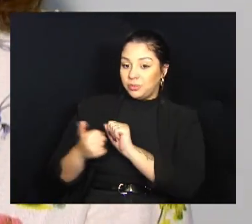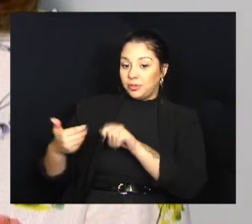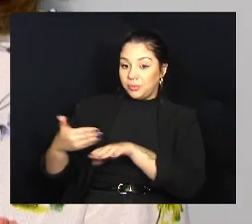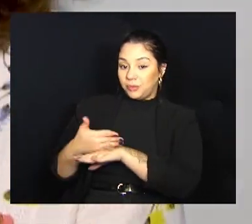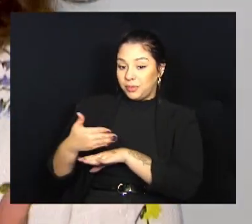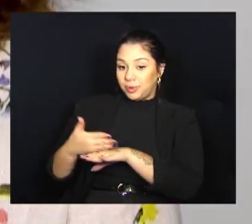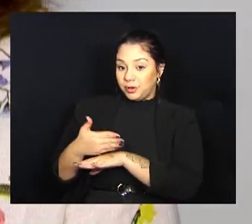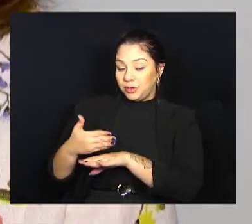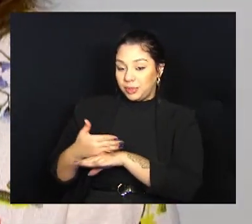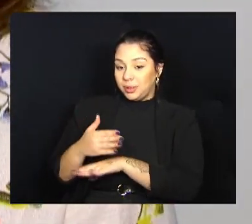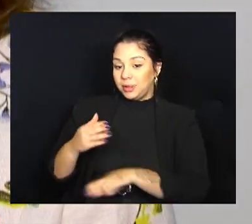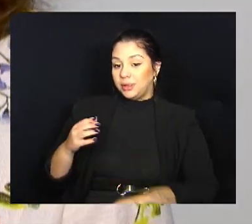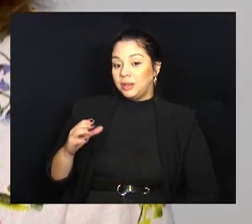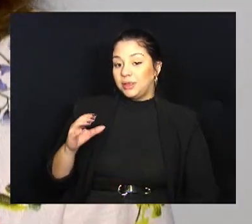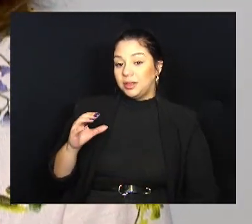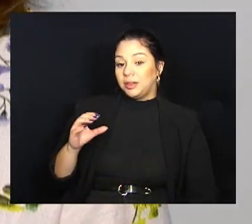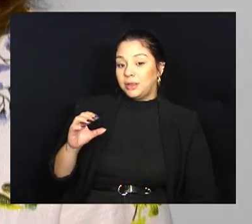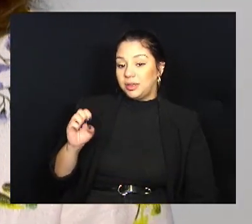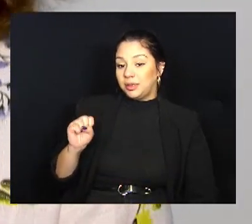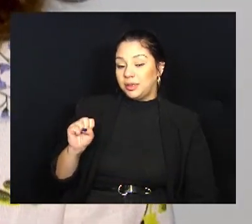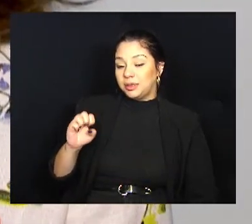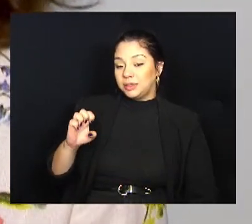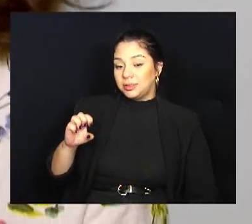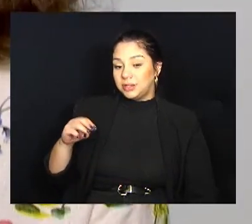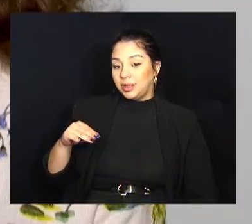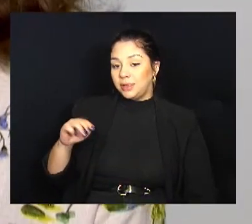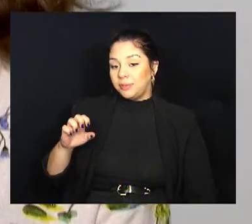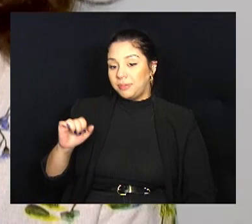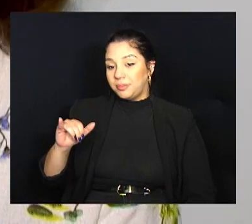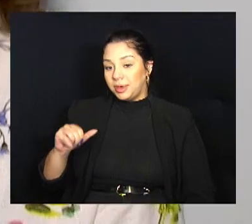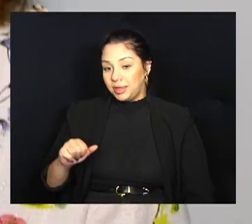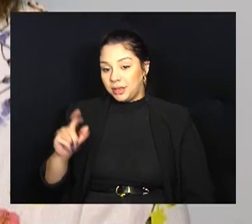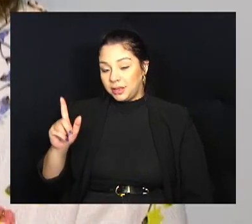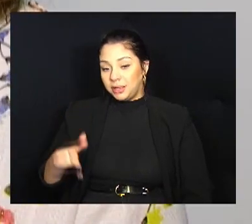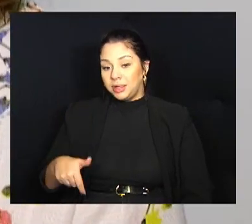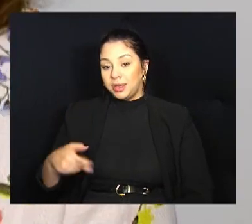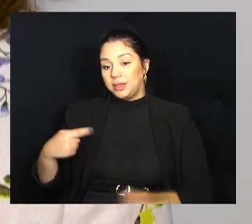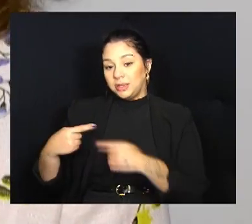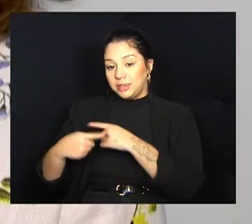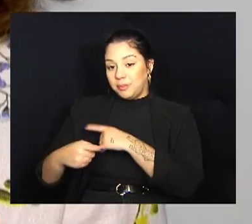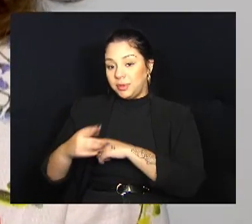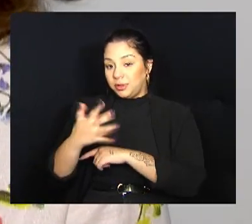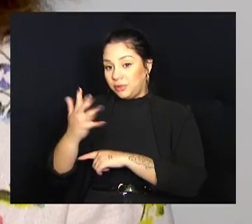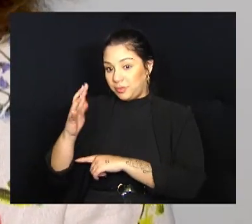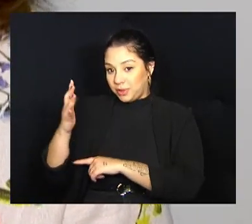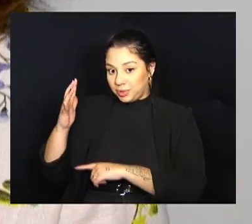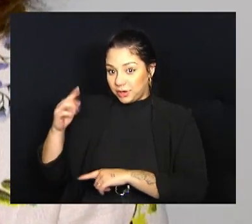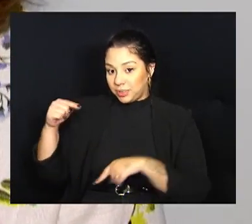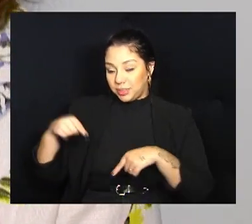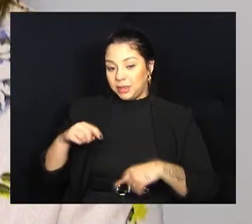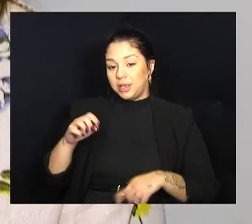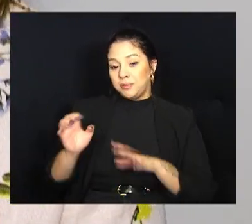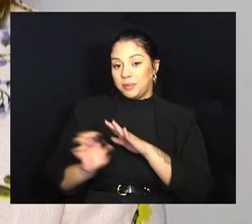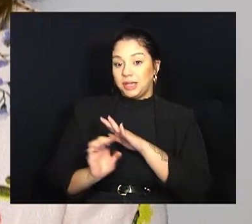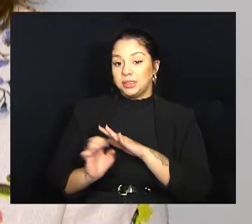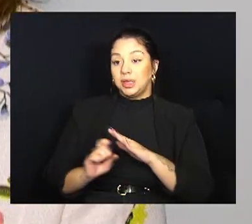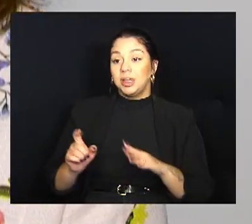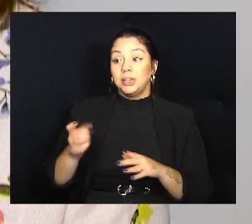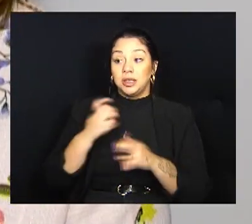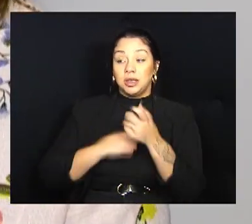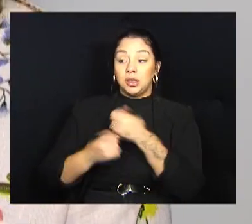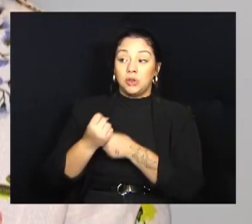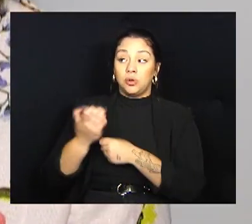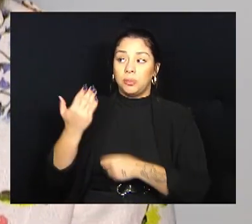da SEMEIA, que é a Semana do Meio Ambiente, representantes da INDEC, né? Ano passado a gente teve essa ideia, porque a gente tem uma